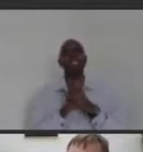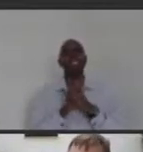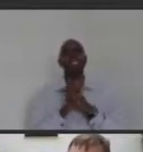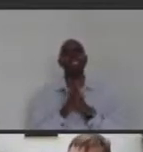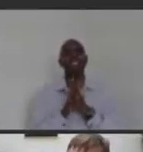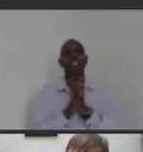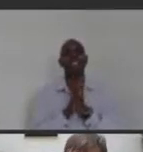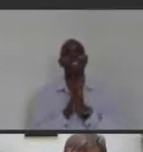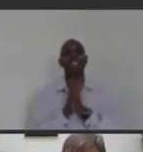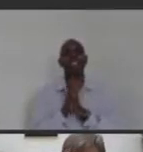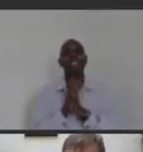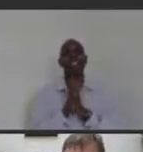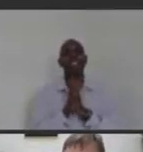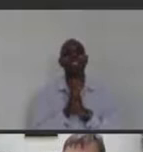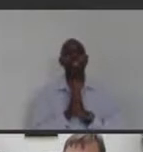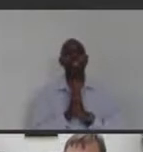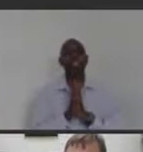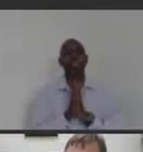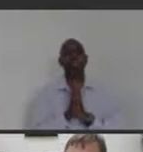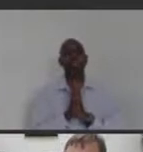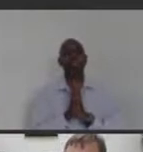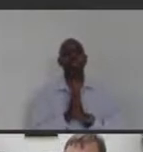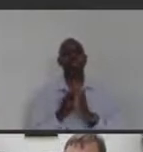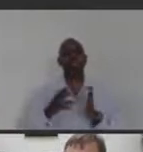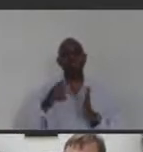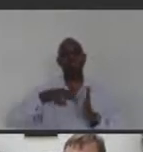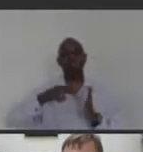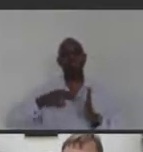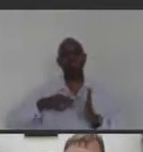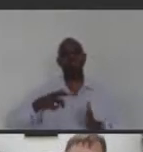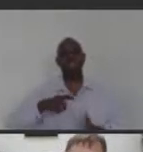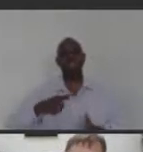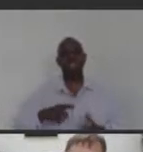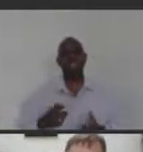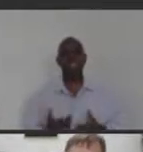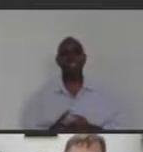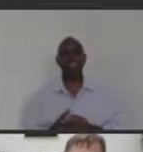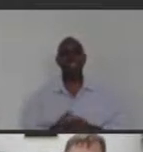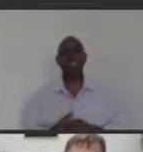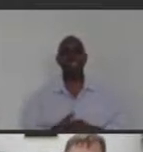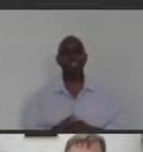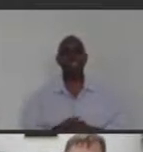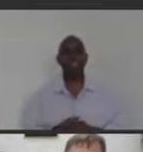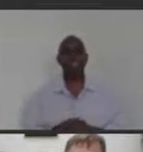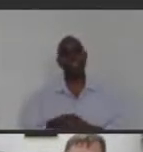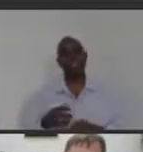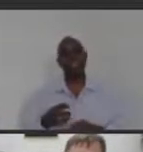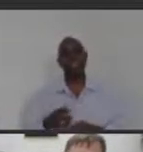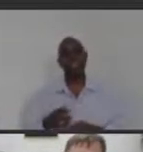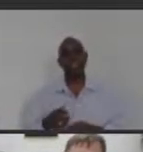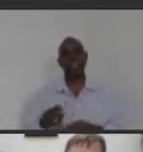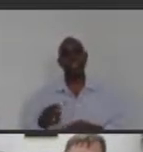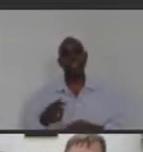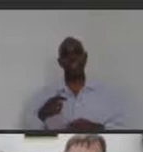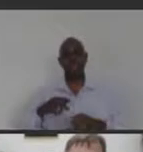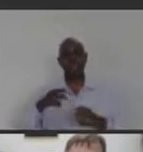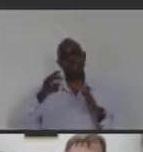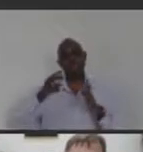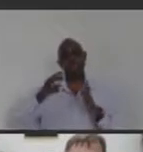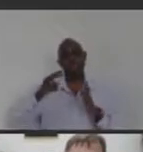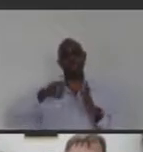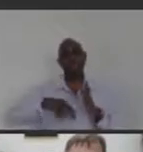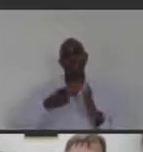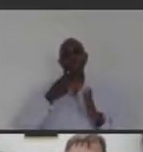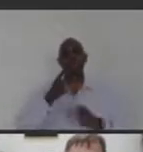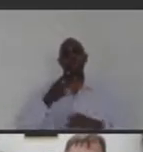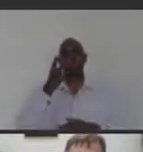Desculpa aí. Imagina. Excelentíssimo senhor presidente da Câmara Municipal de Sumaré. Então, eu vou voltar a falar aqui. É o requerimento de número